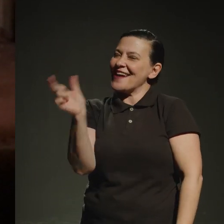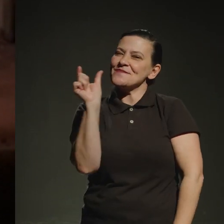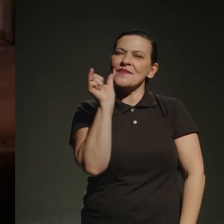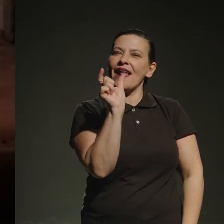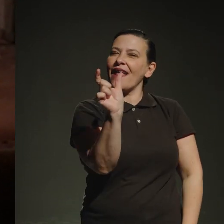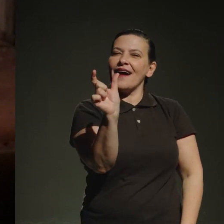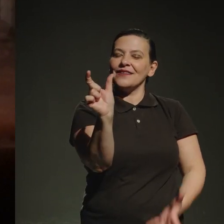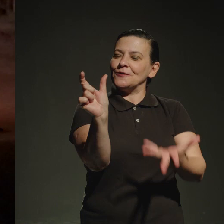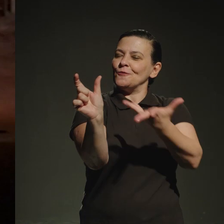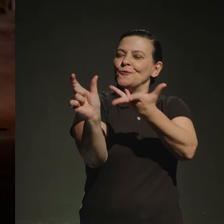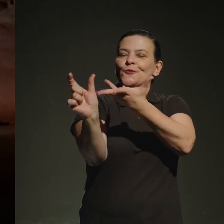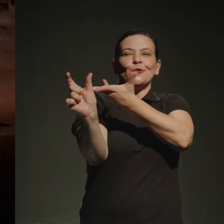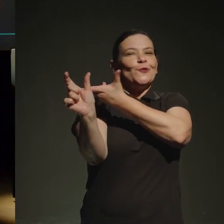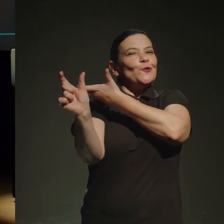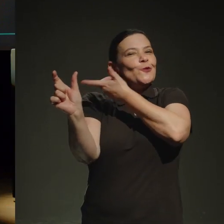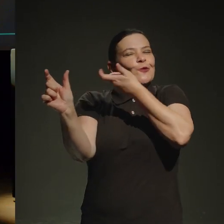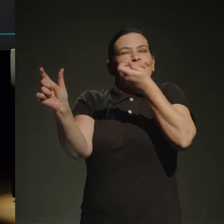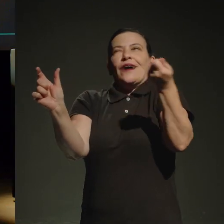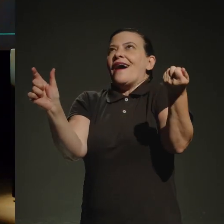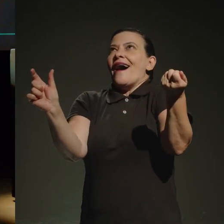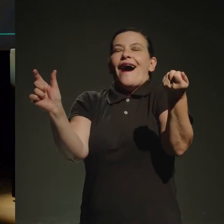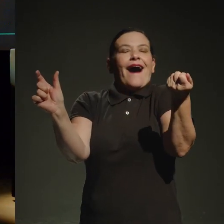Miguel Quesada está livre!